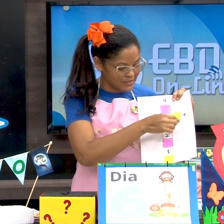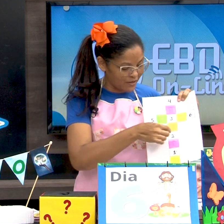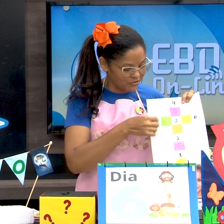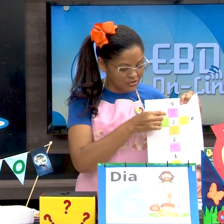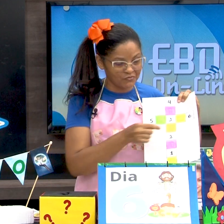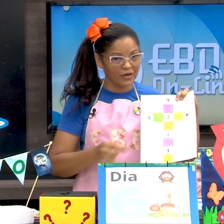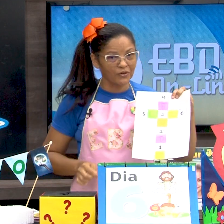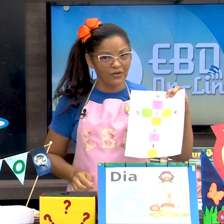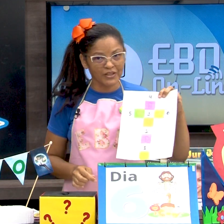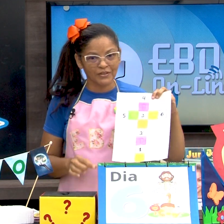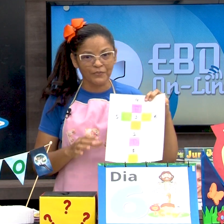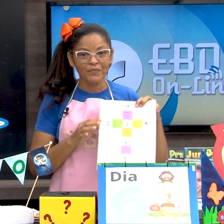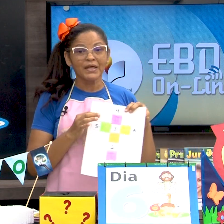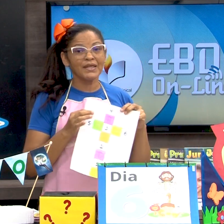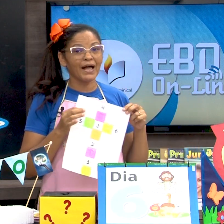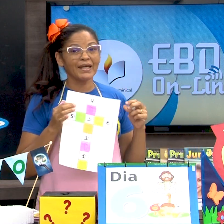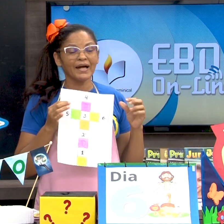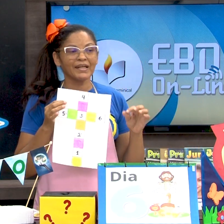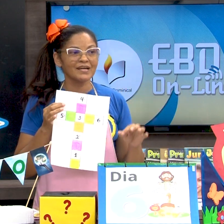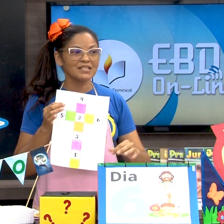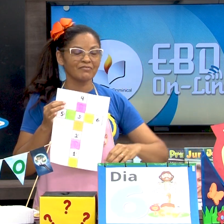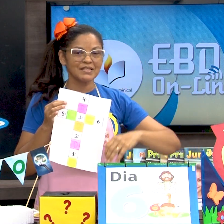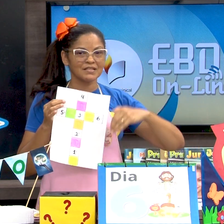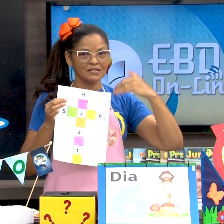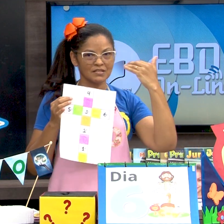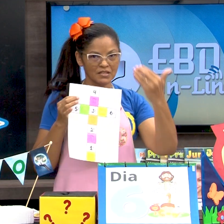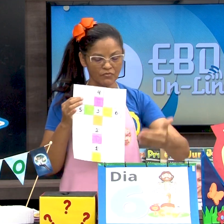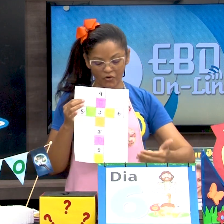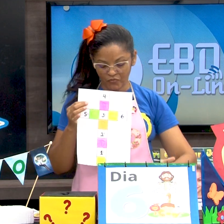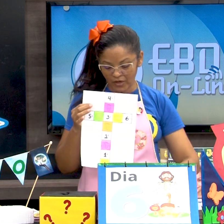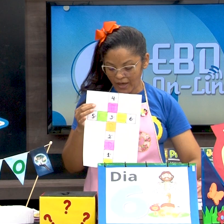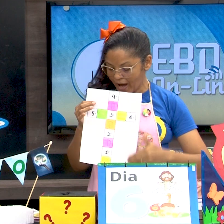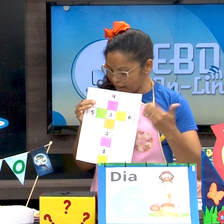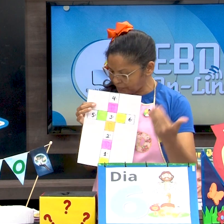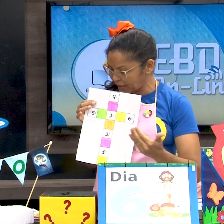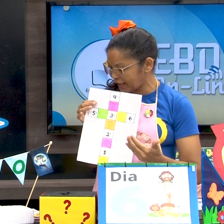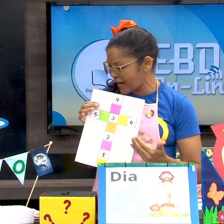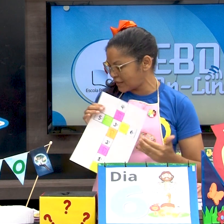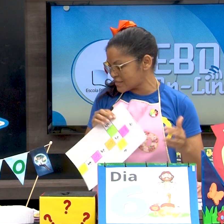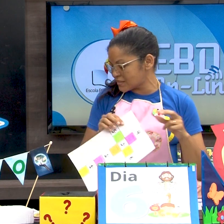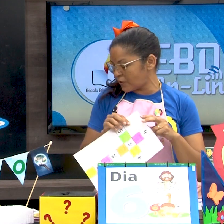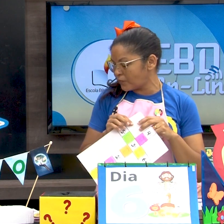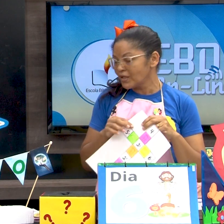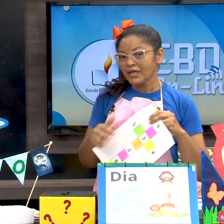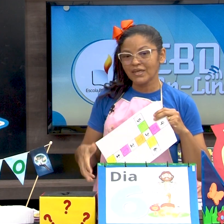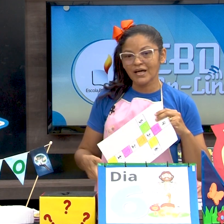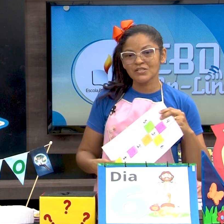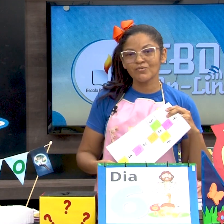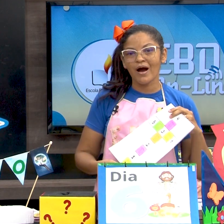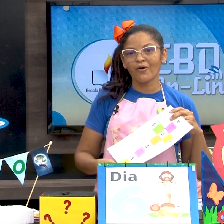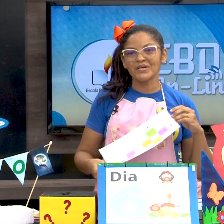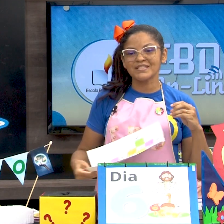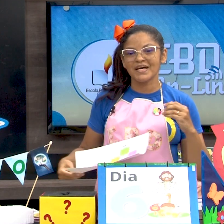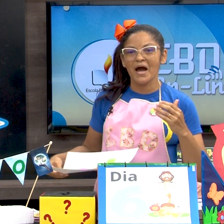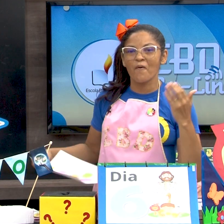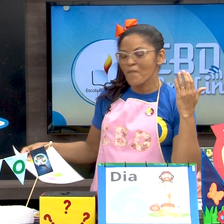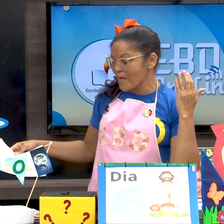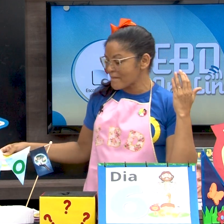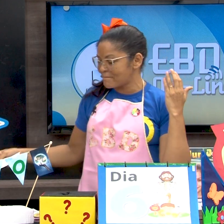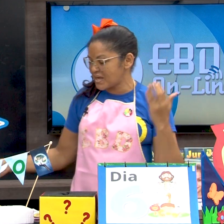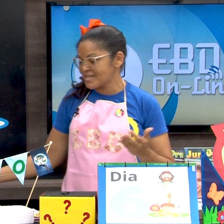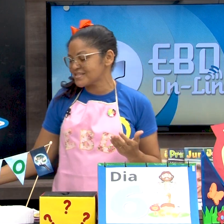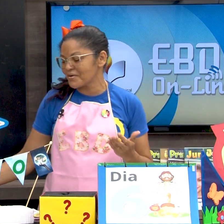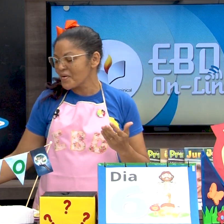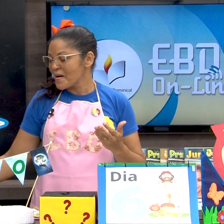só pode pisar Onde tiver colorido e ali a criança vai se desenvolver aplicar a lição e a sua aula será